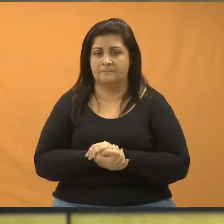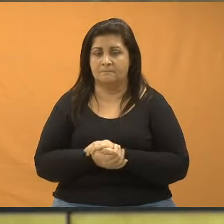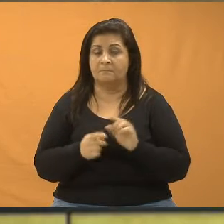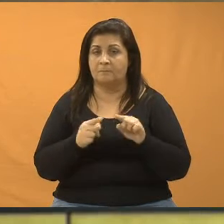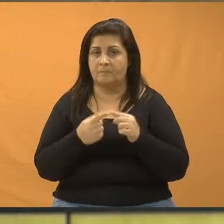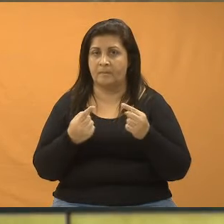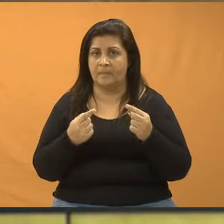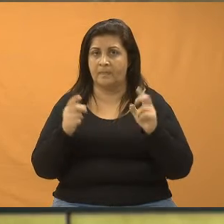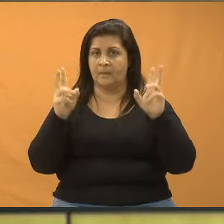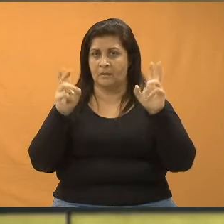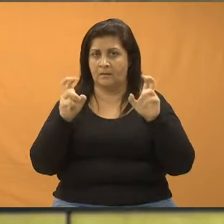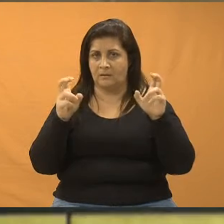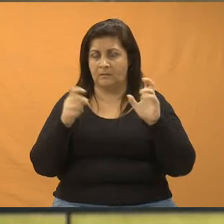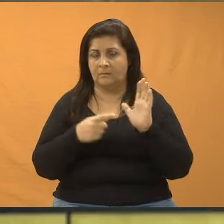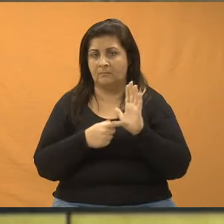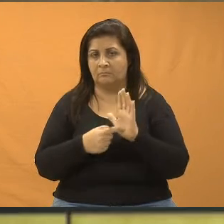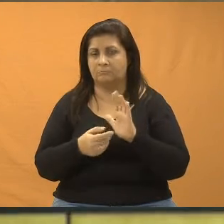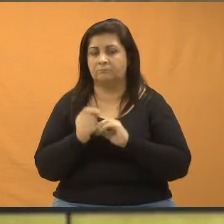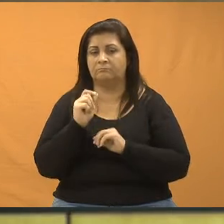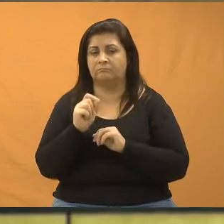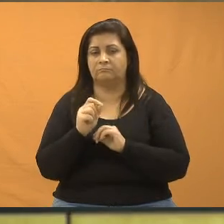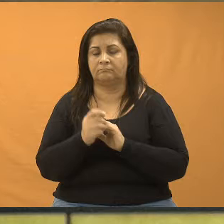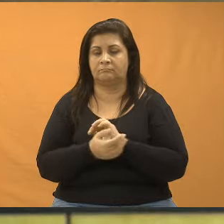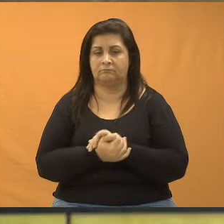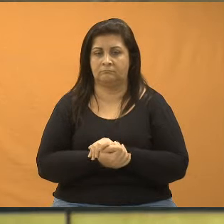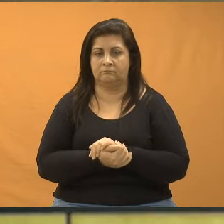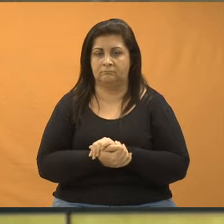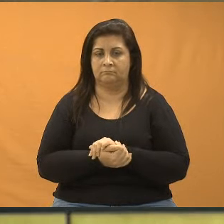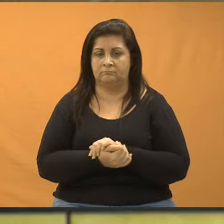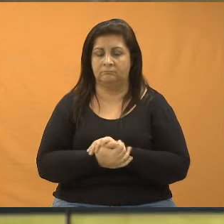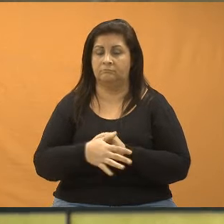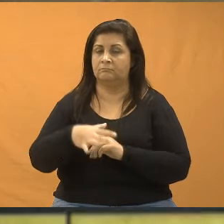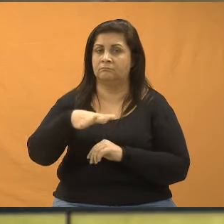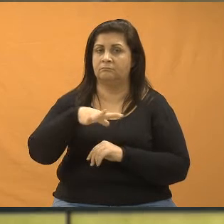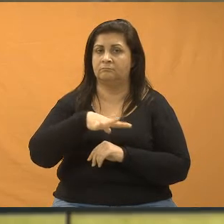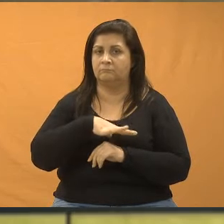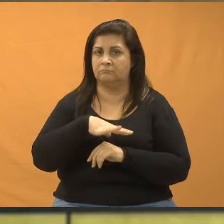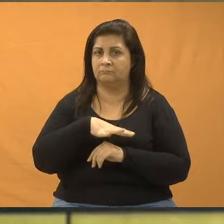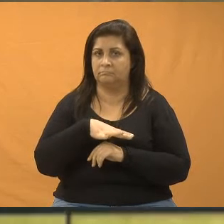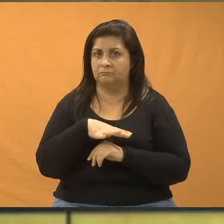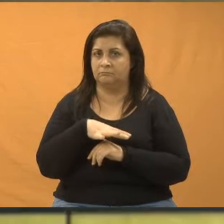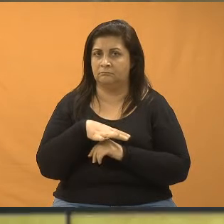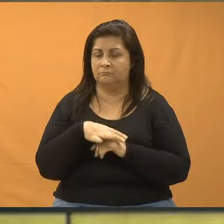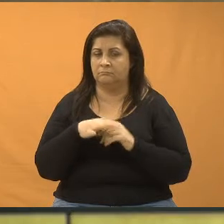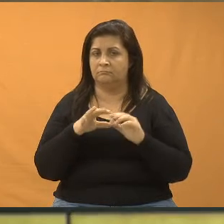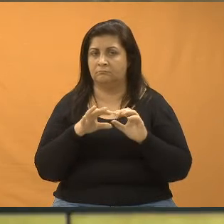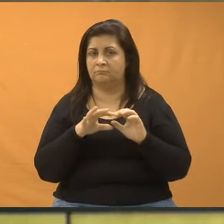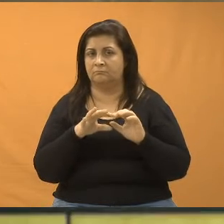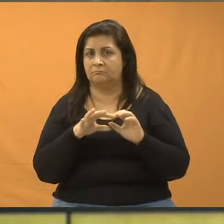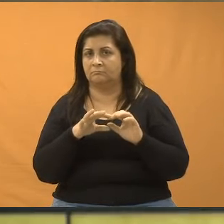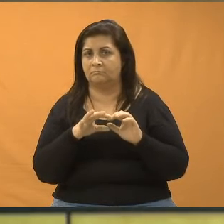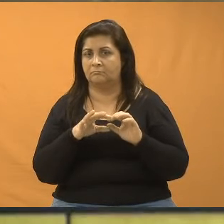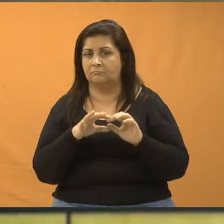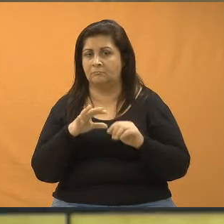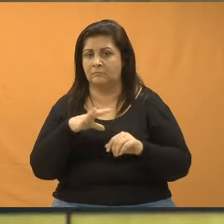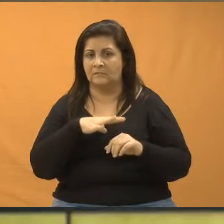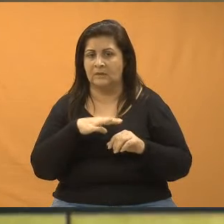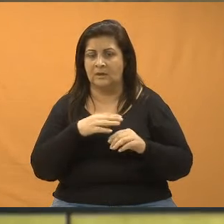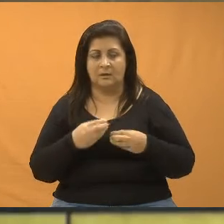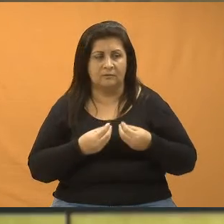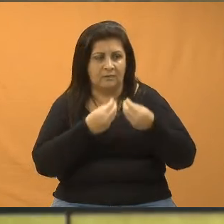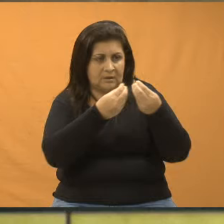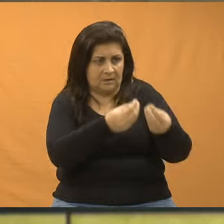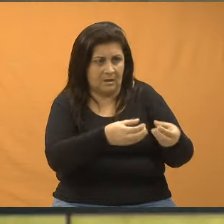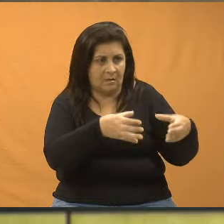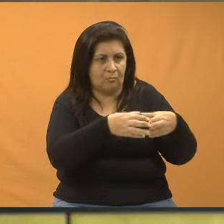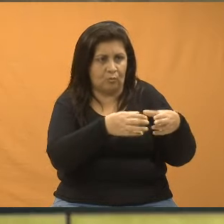posta na forma conceitual é o quê? O município abrirá a mão desse atendimento à Irmandade? É